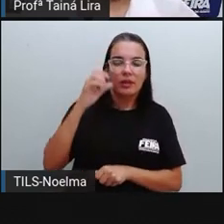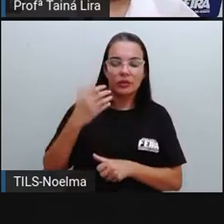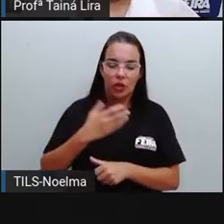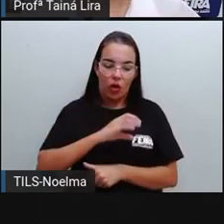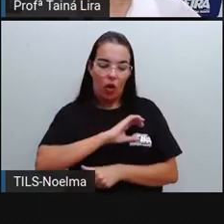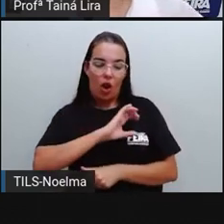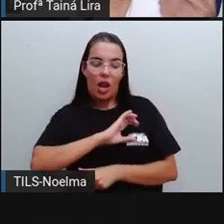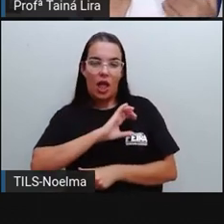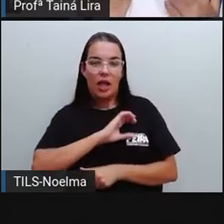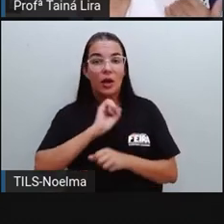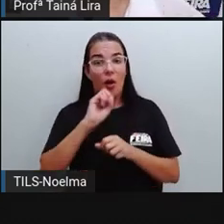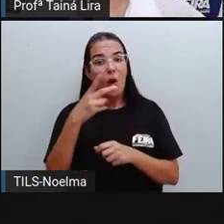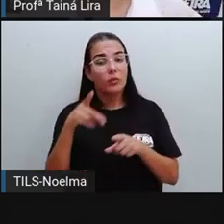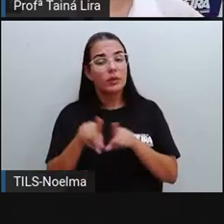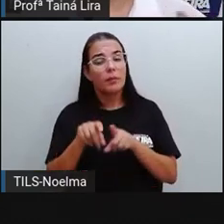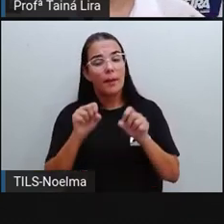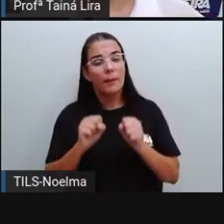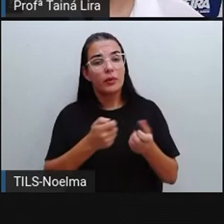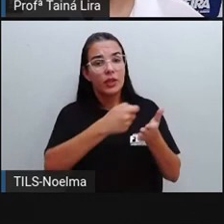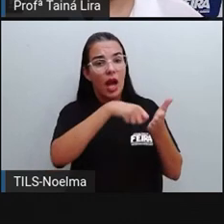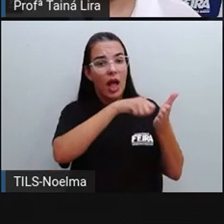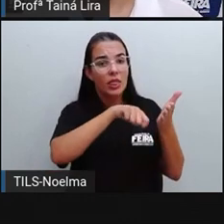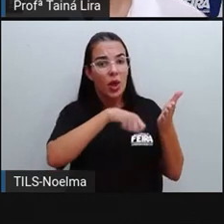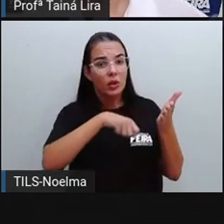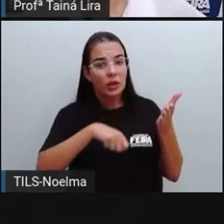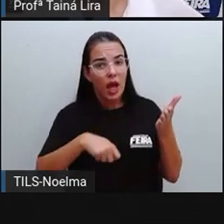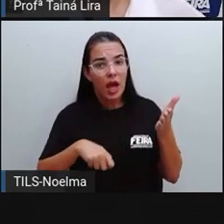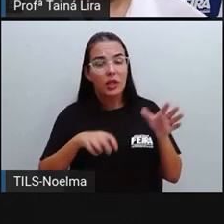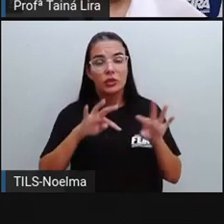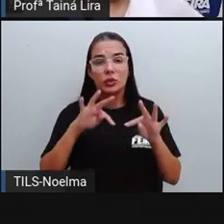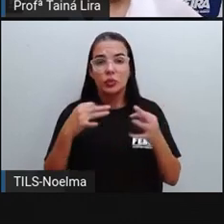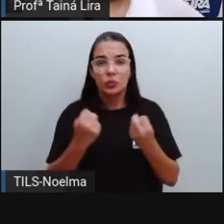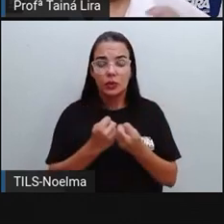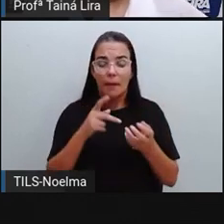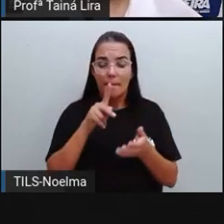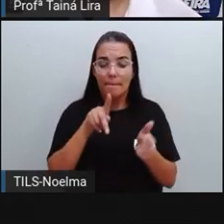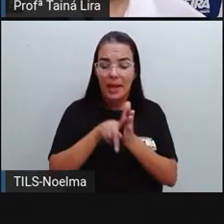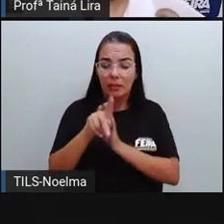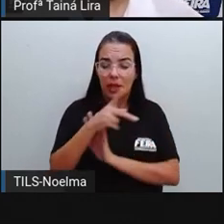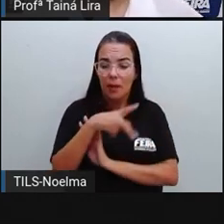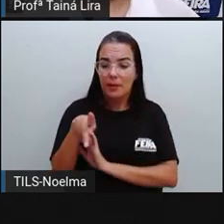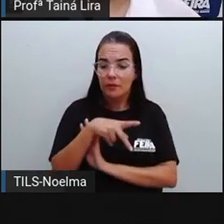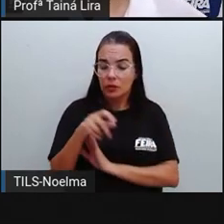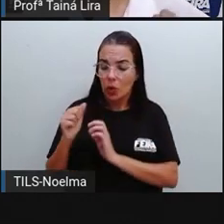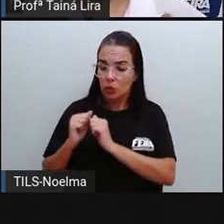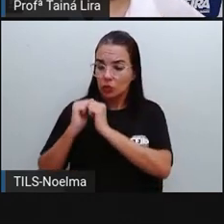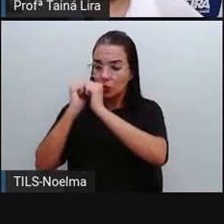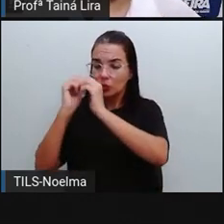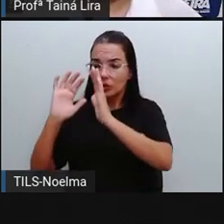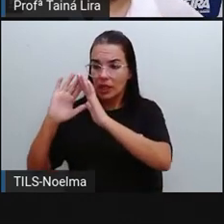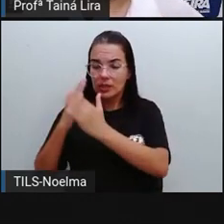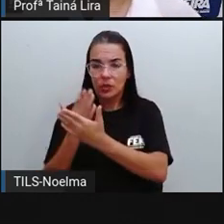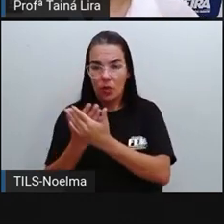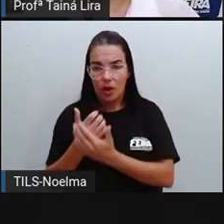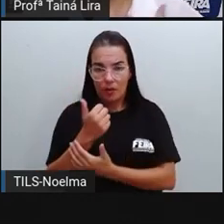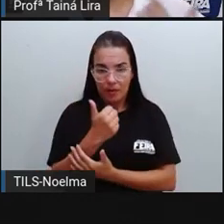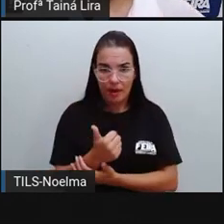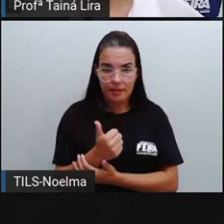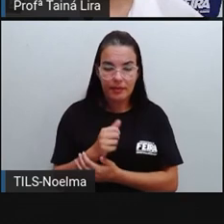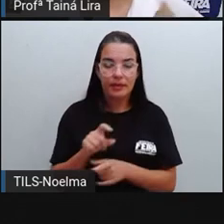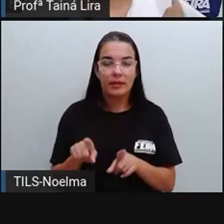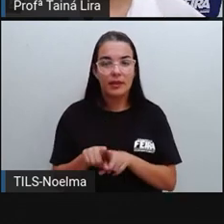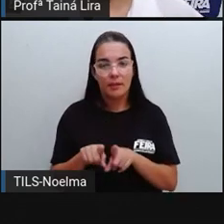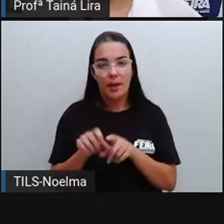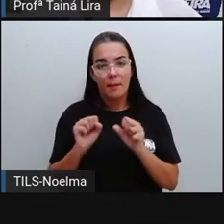coleguinhas, ou vocês também podem anotar e perguntar ao professor, tá bom? E aí,